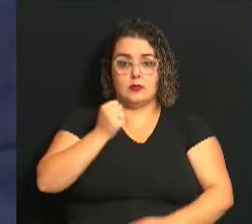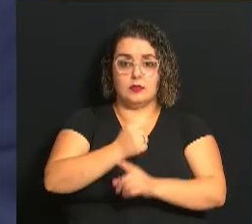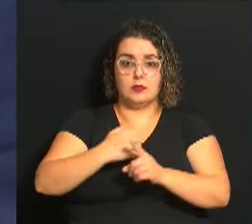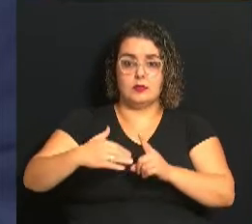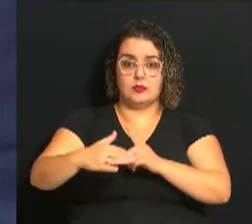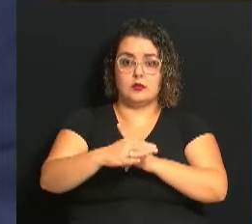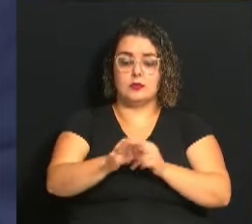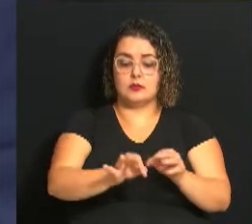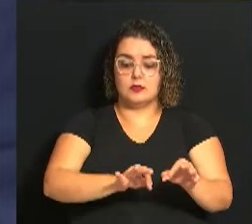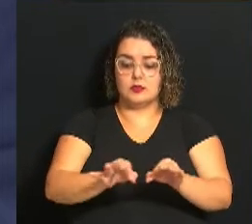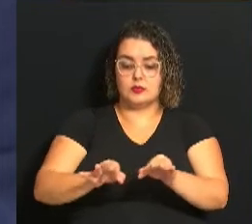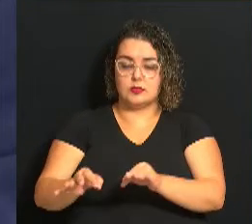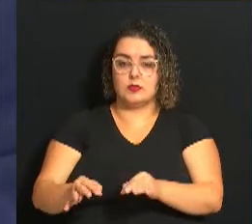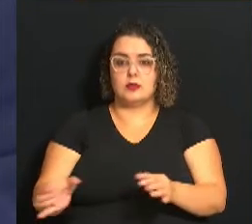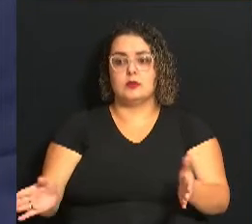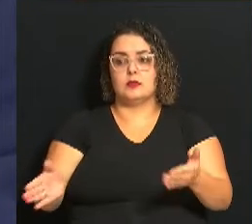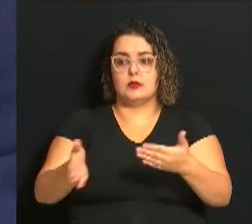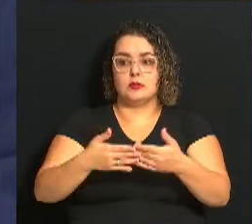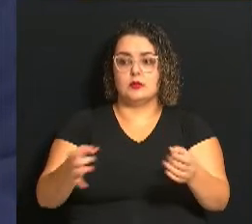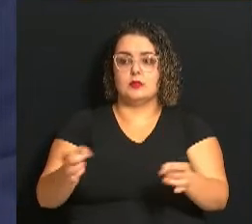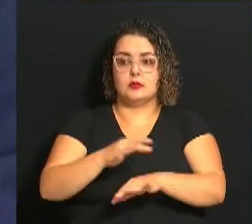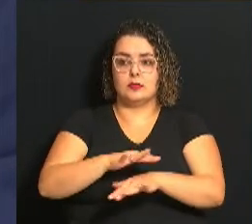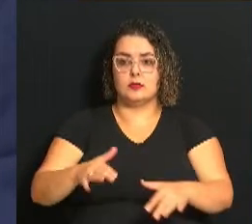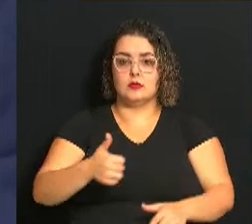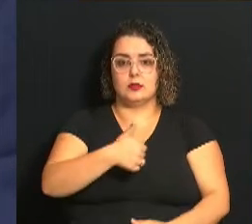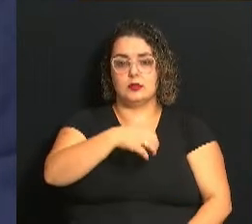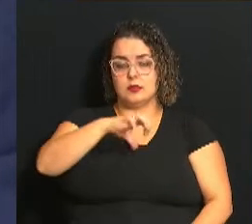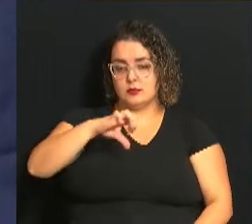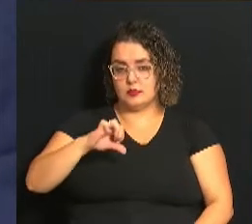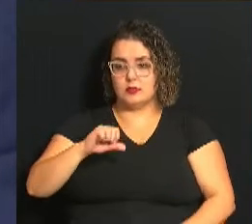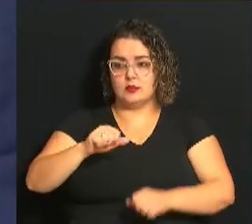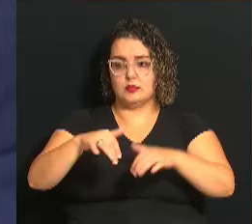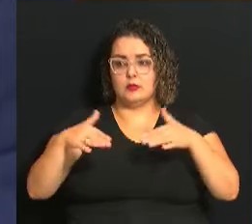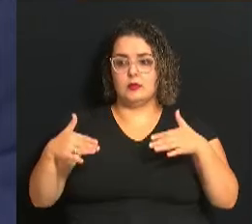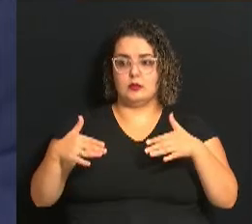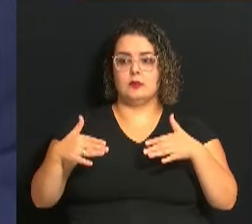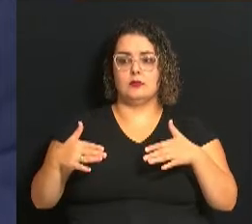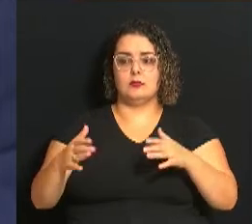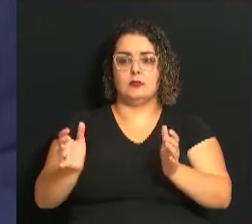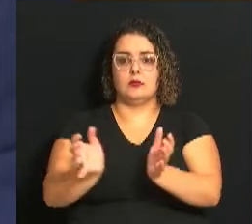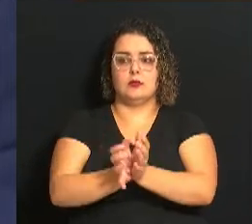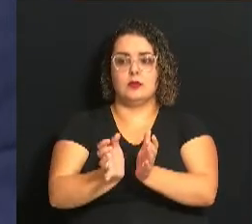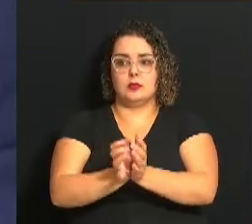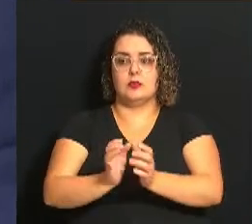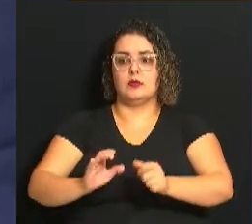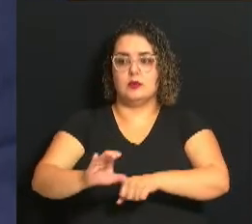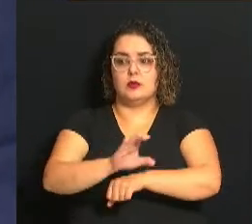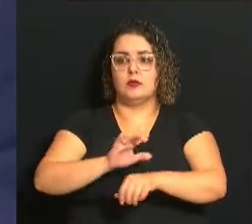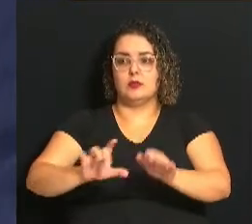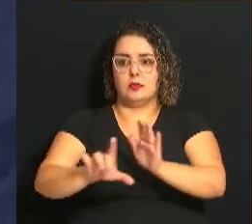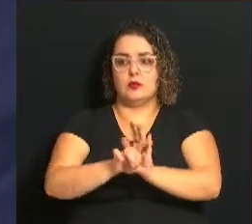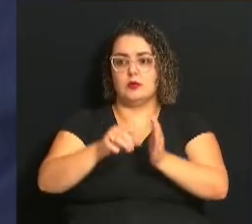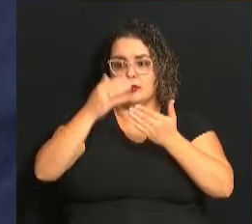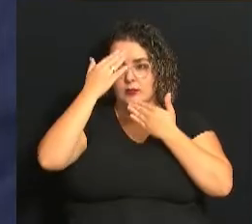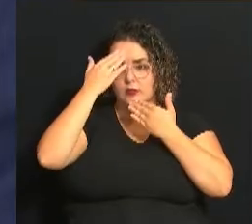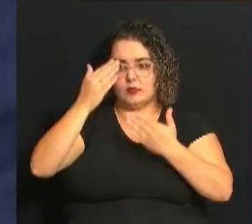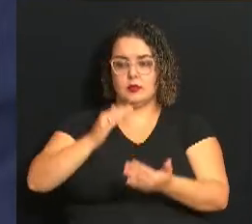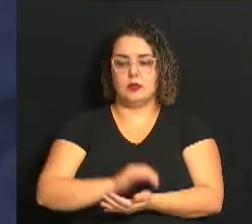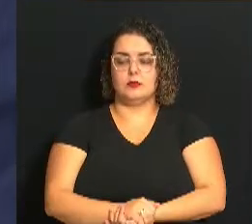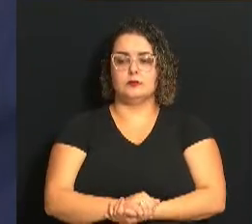organizada. Declaro encerrada a 19ª audiência pública promovida pela Comissão de Constituição e Legalidade. Muito obrigado.